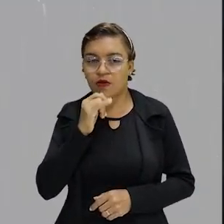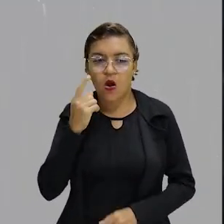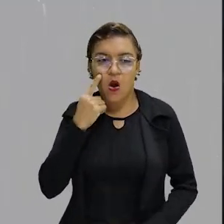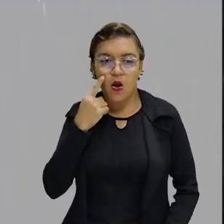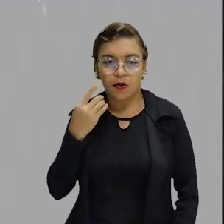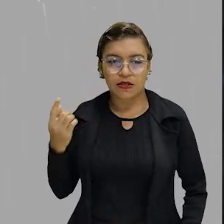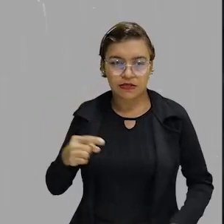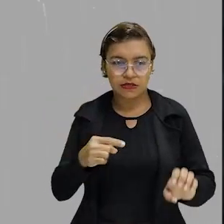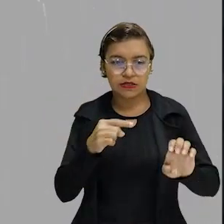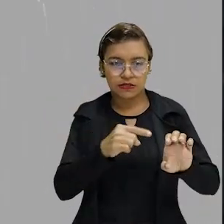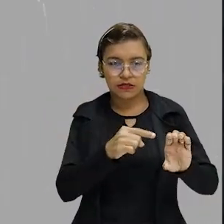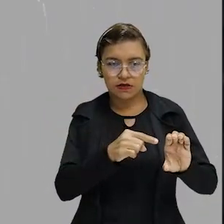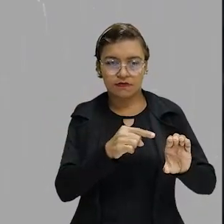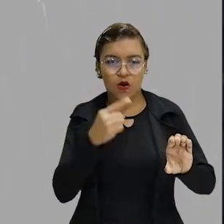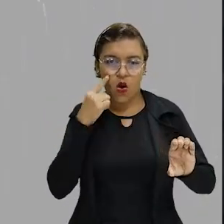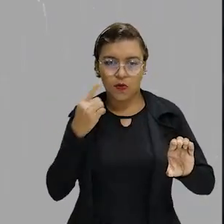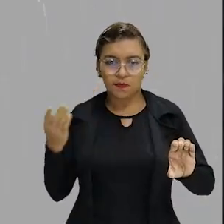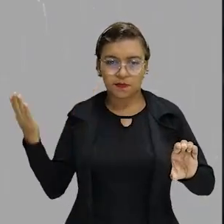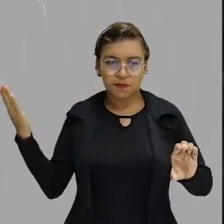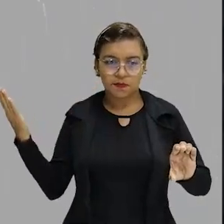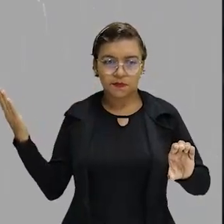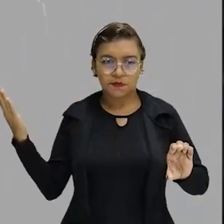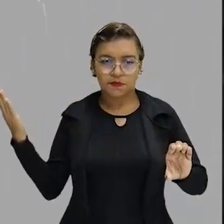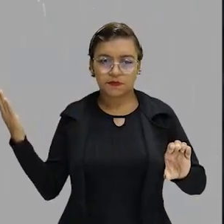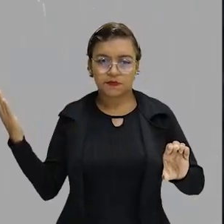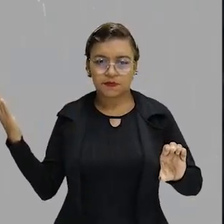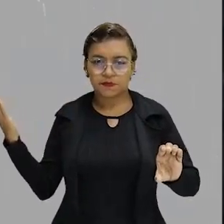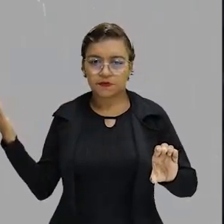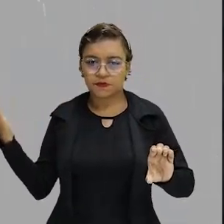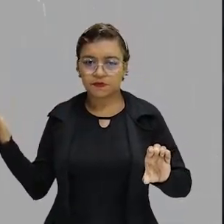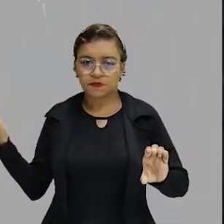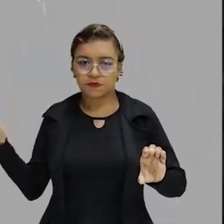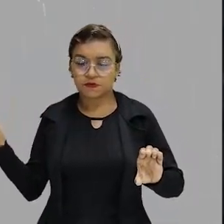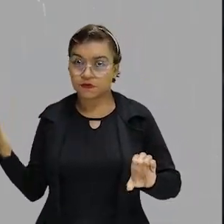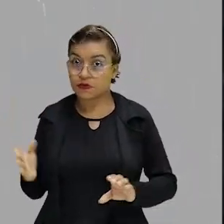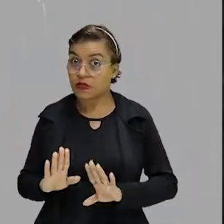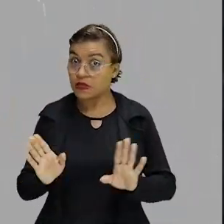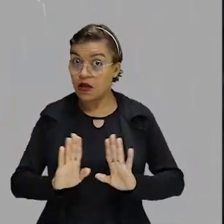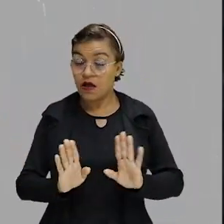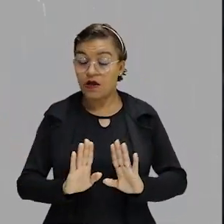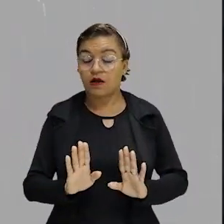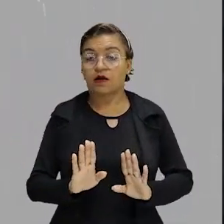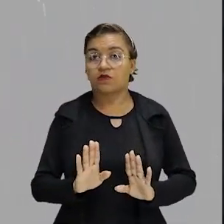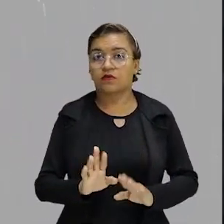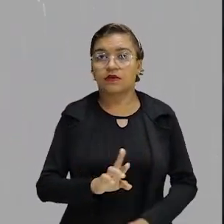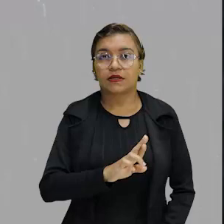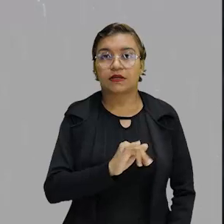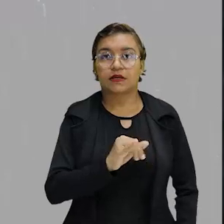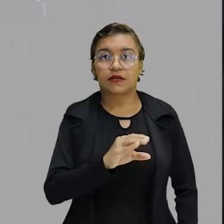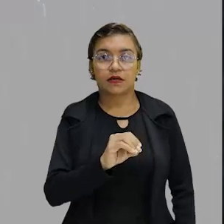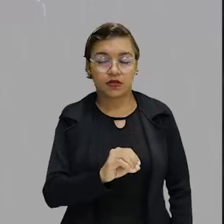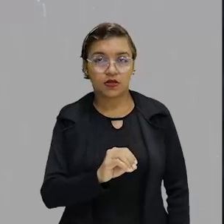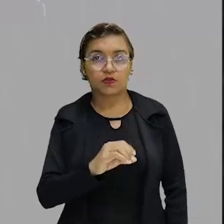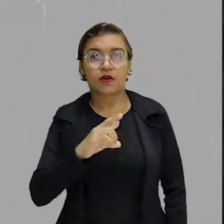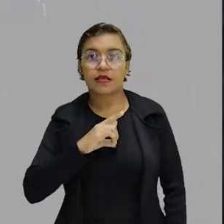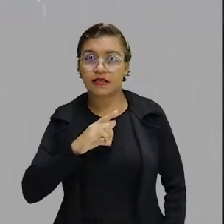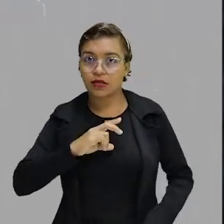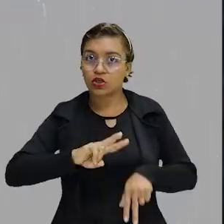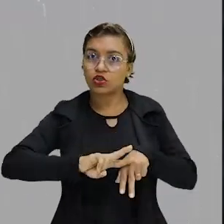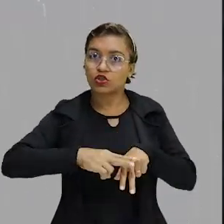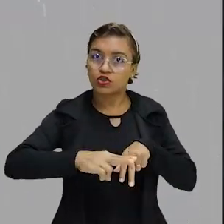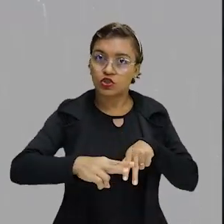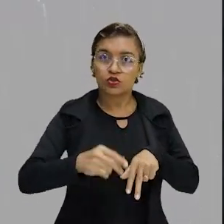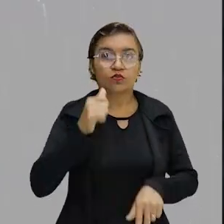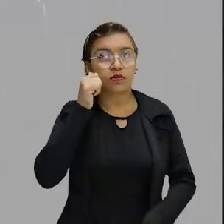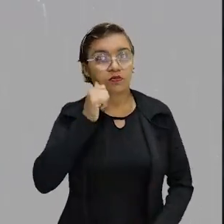destacados desempenham a mesma função em ambas palavras? Não, né, turma? Em rico, na verdade, tem uma desinência de gênero, masculino